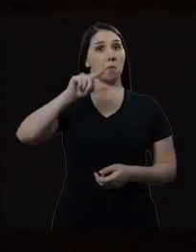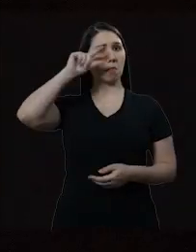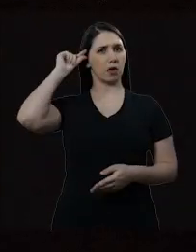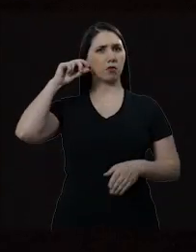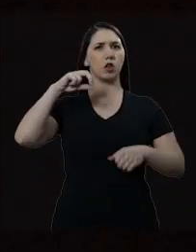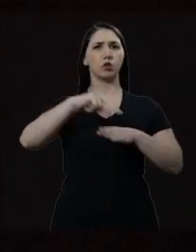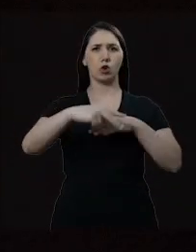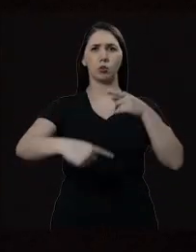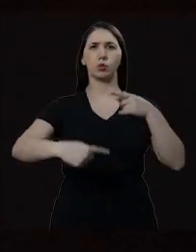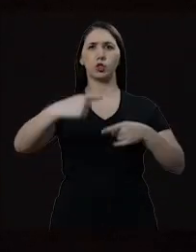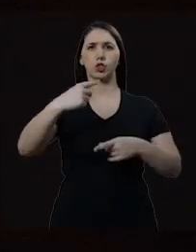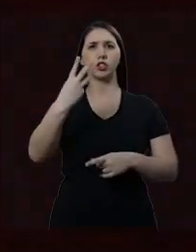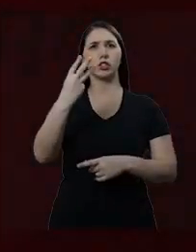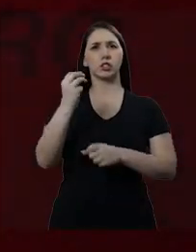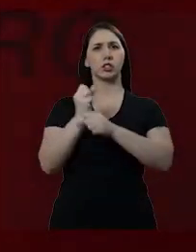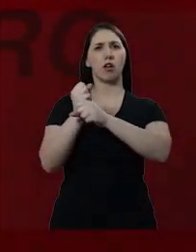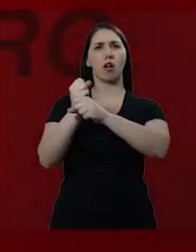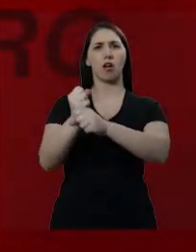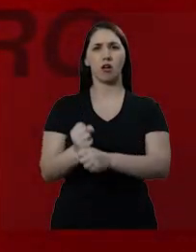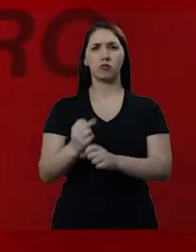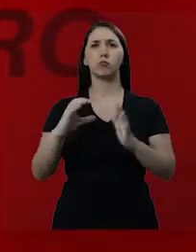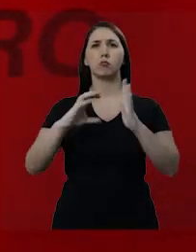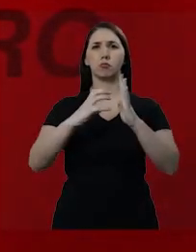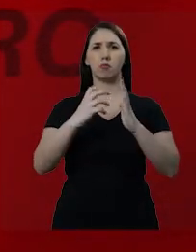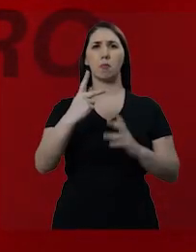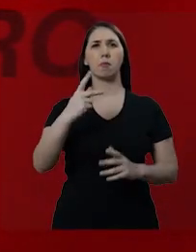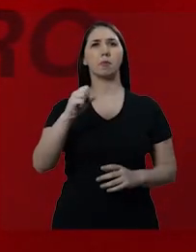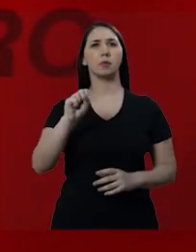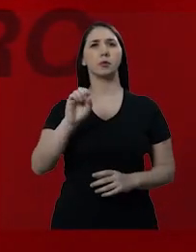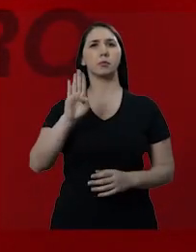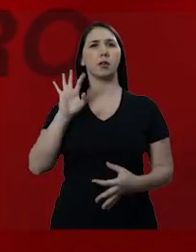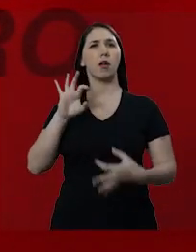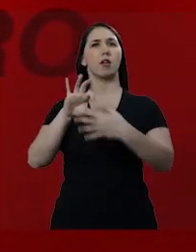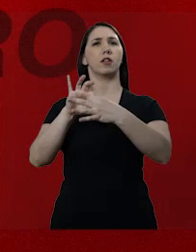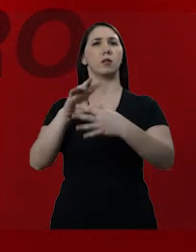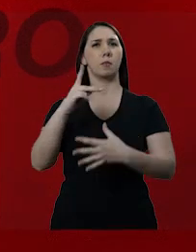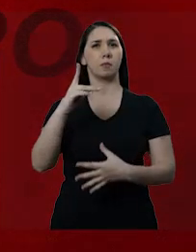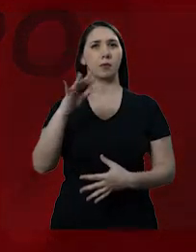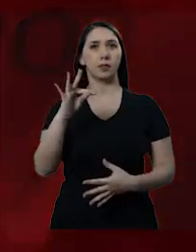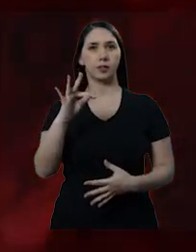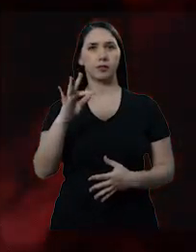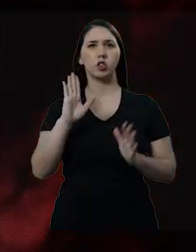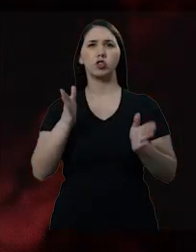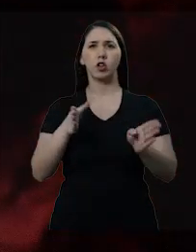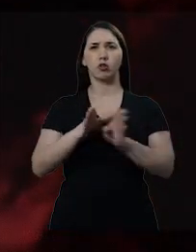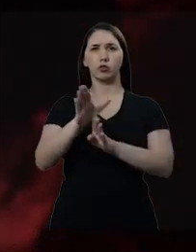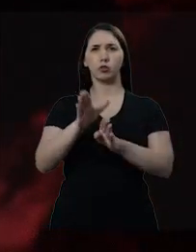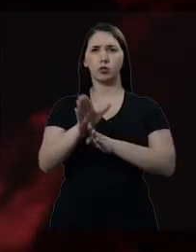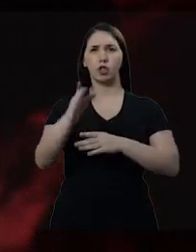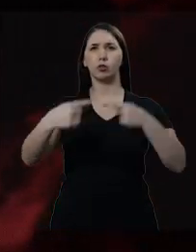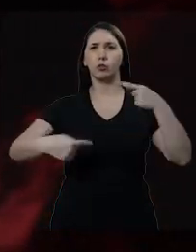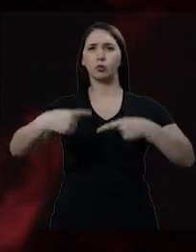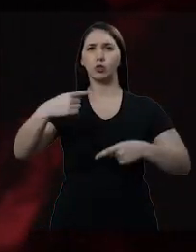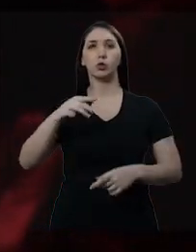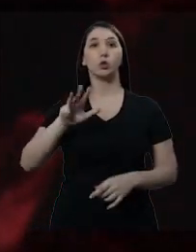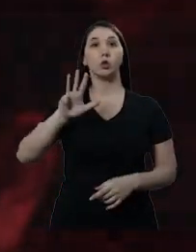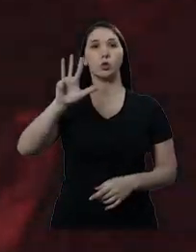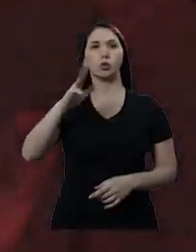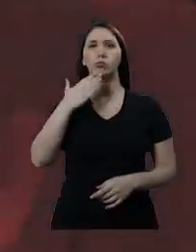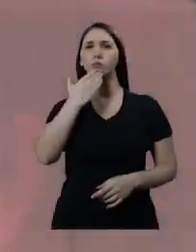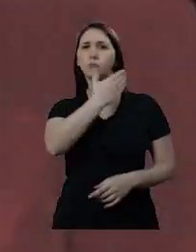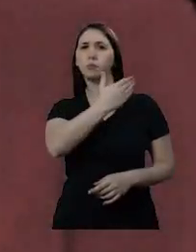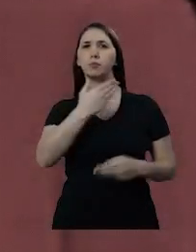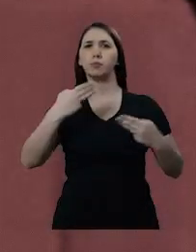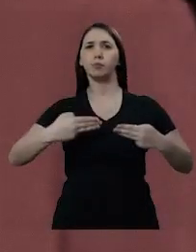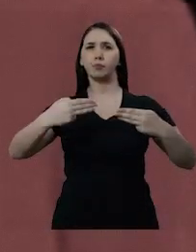Márcio França entrou na política há 30 anos no Partido Socialista, aliado do PT. Foi do Conselho Político do Lula e cotado para